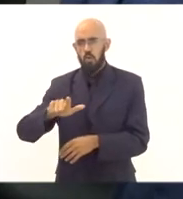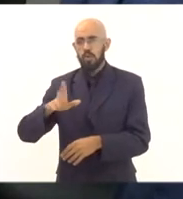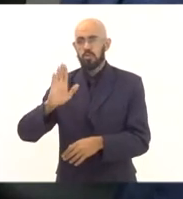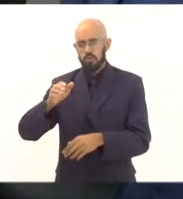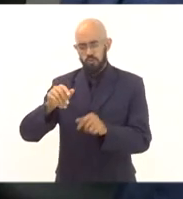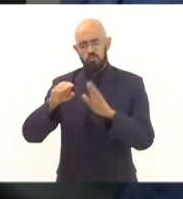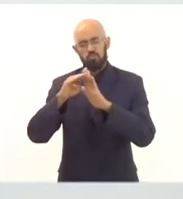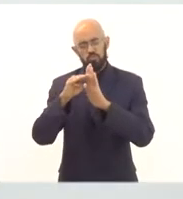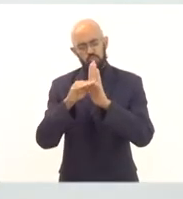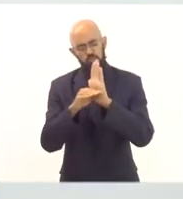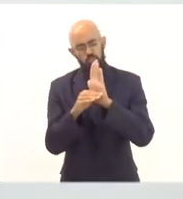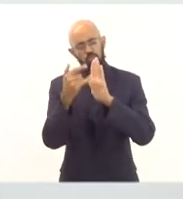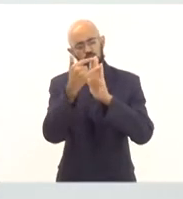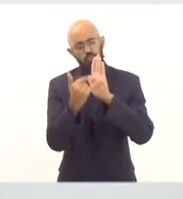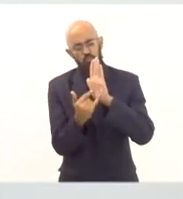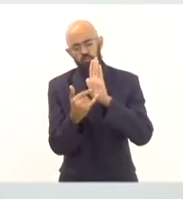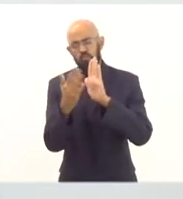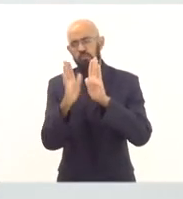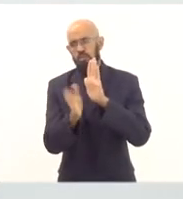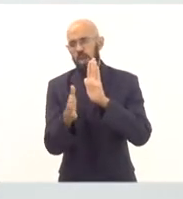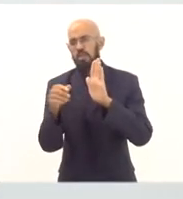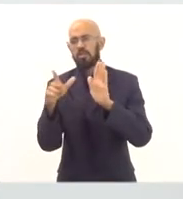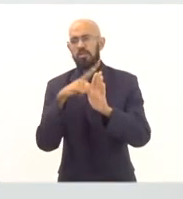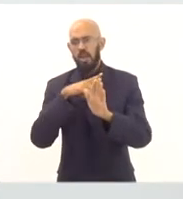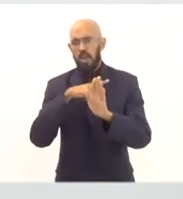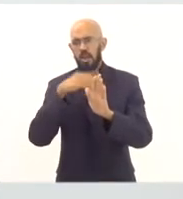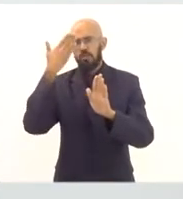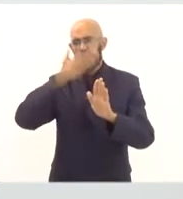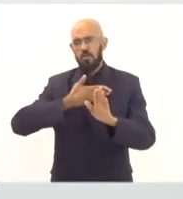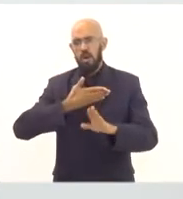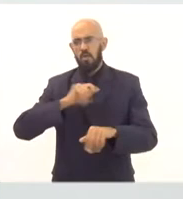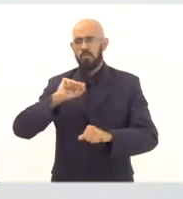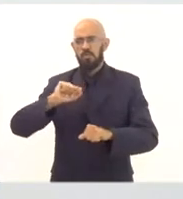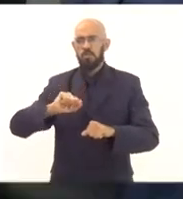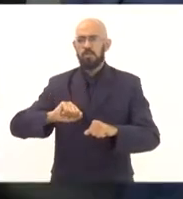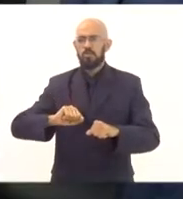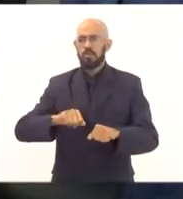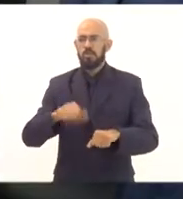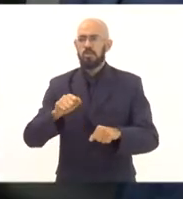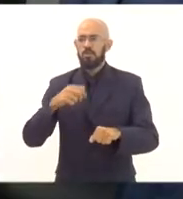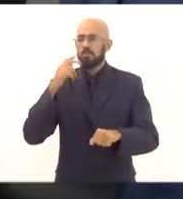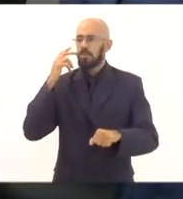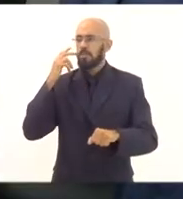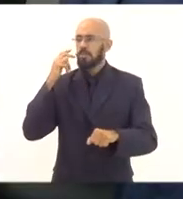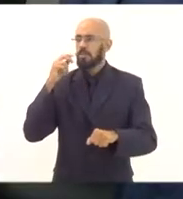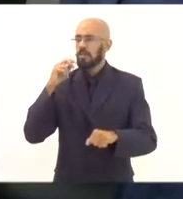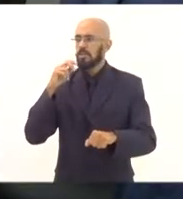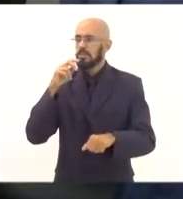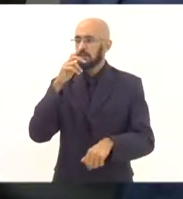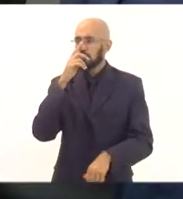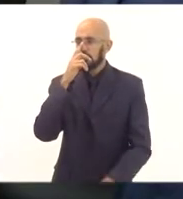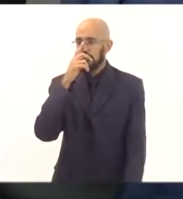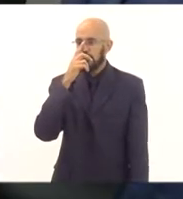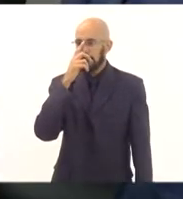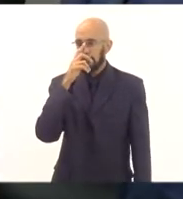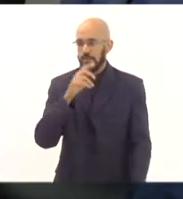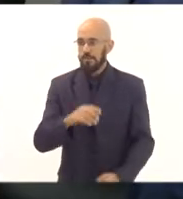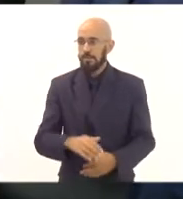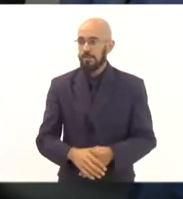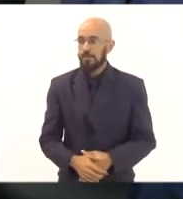dos relacionados a super RJ é na para os informais econôm a